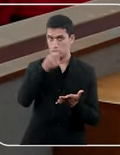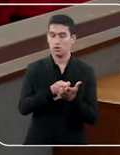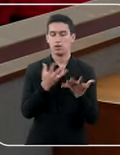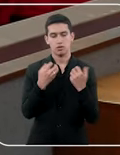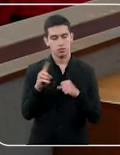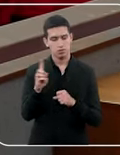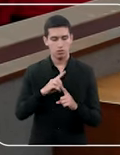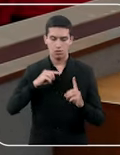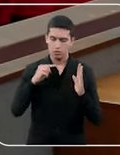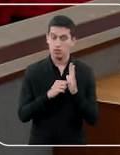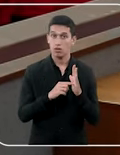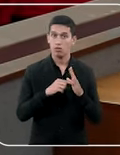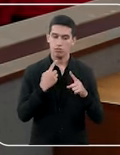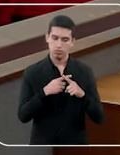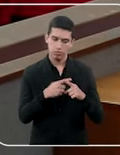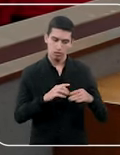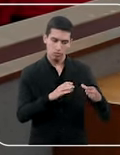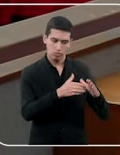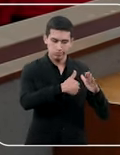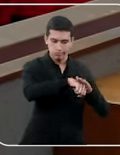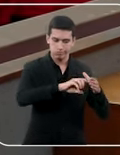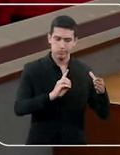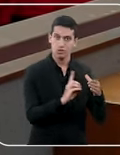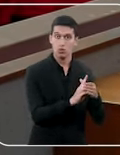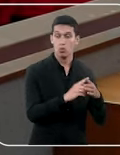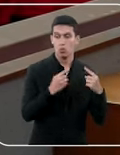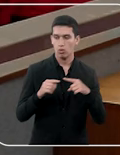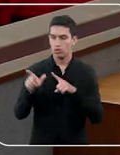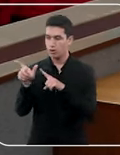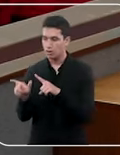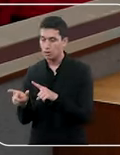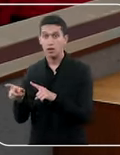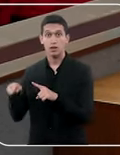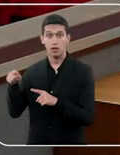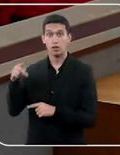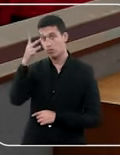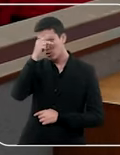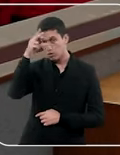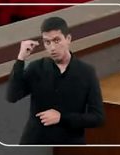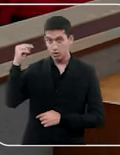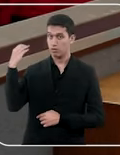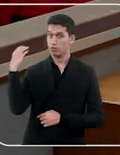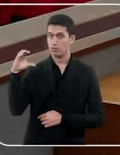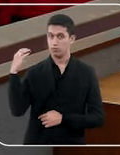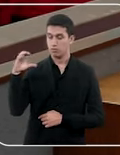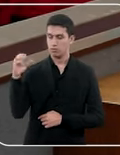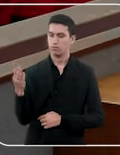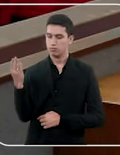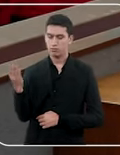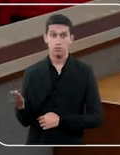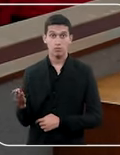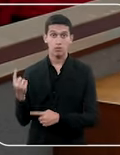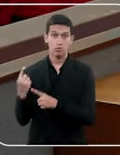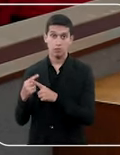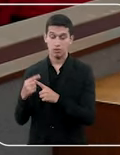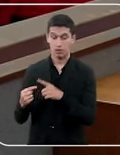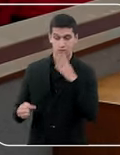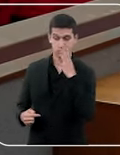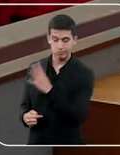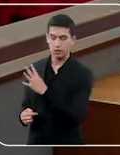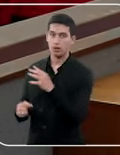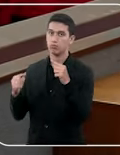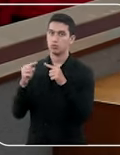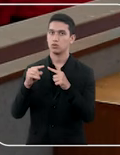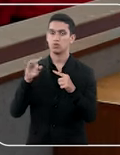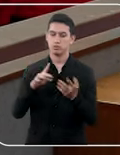que rejeitou denúncia por organização criminosa contra o ex-prefeito de Niterói, Rodrigo Neves Barreto, pois a